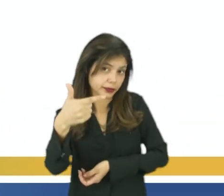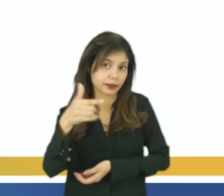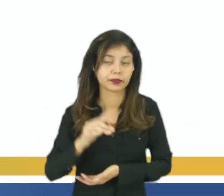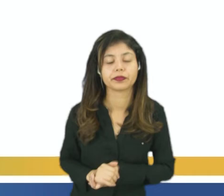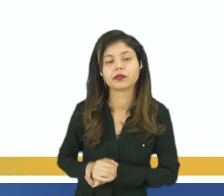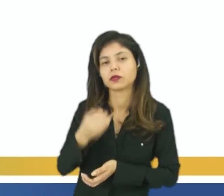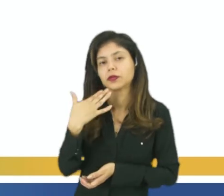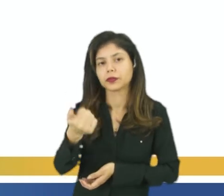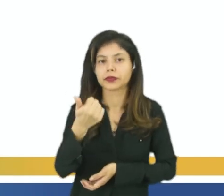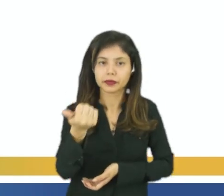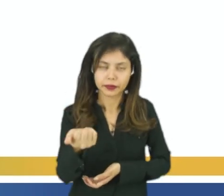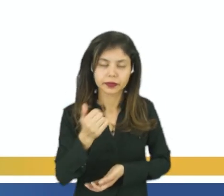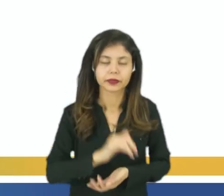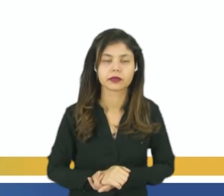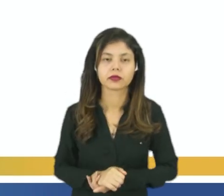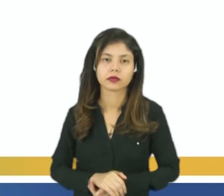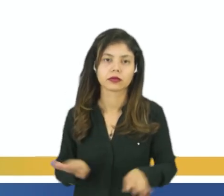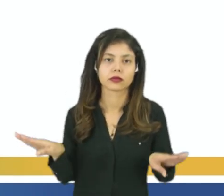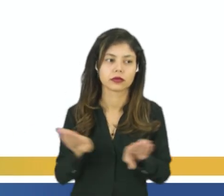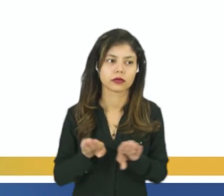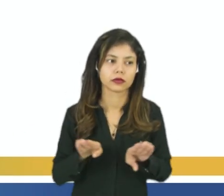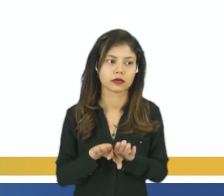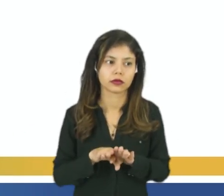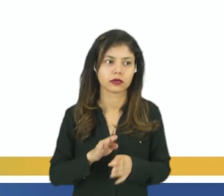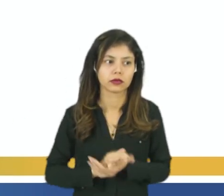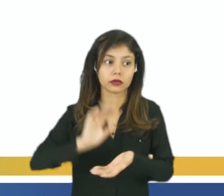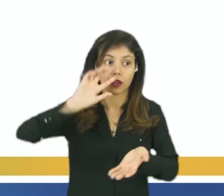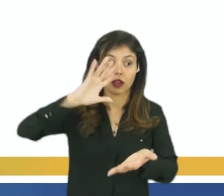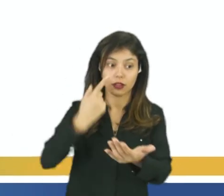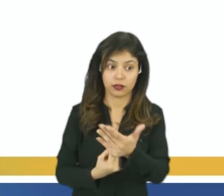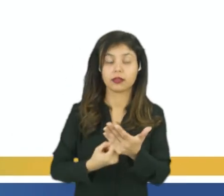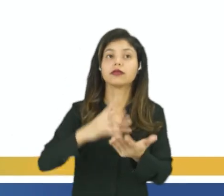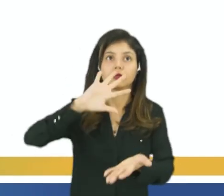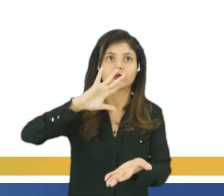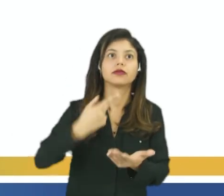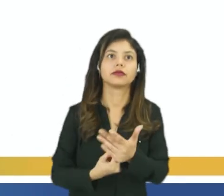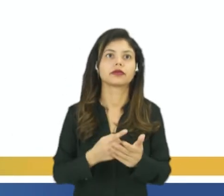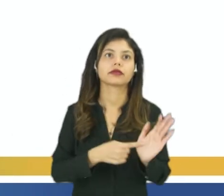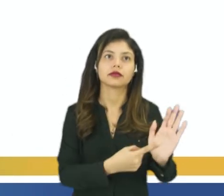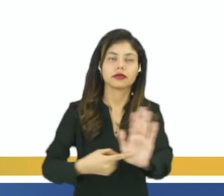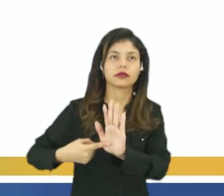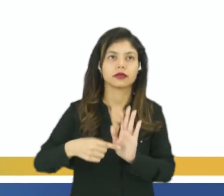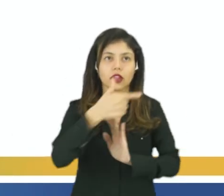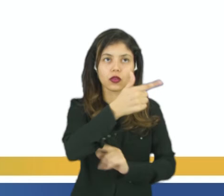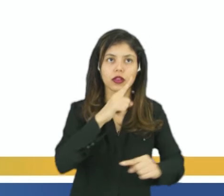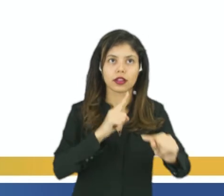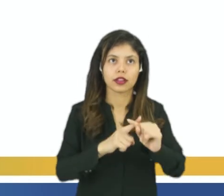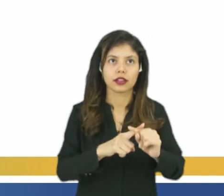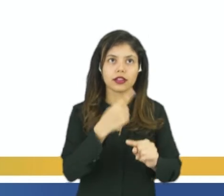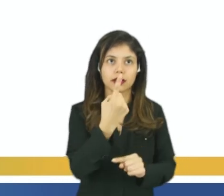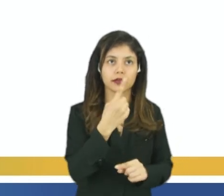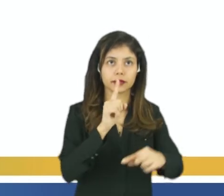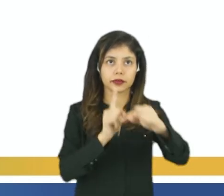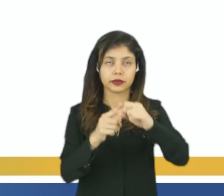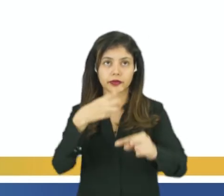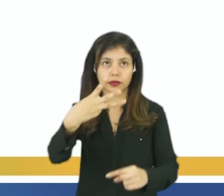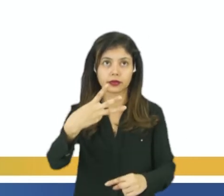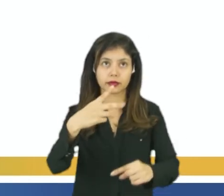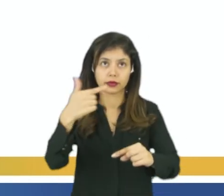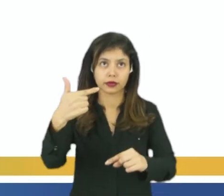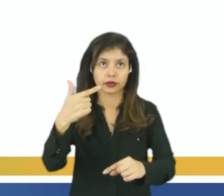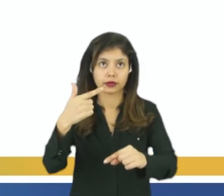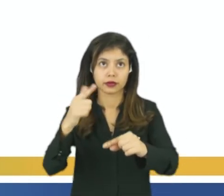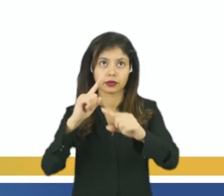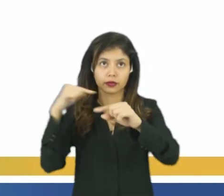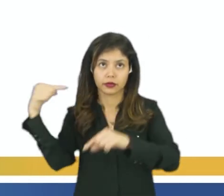2. Tá? Esses são valores arbitrários. Então, nós teremos, por substituição, 2 vezes 1 mais 3 vezes